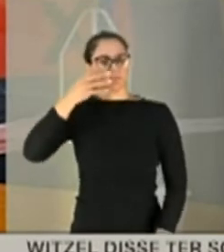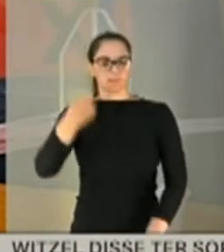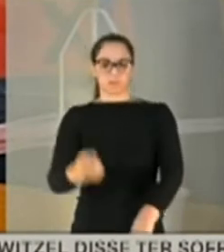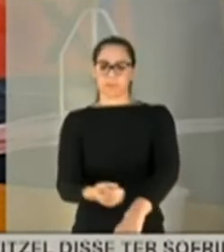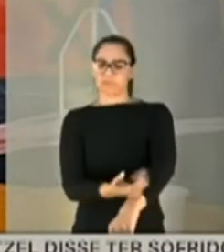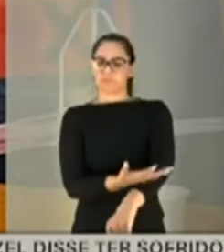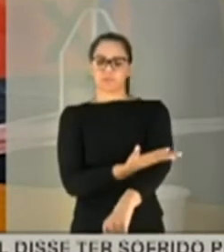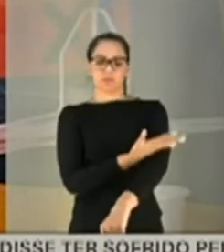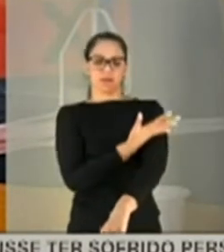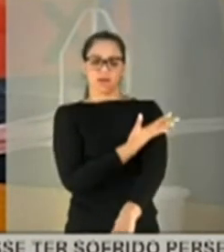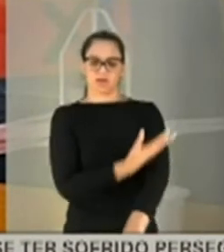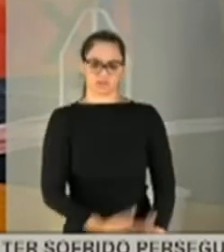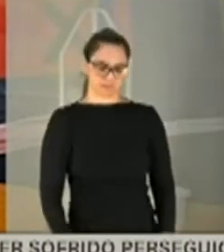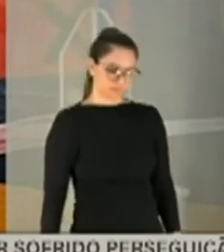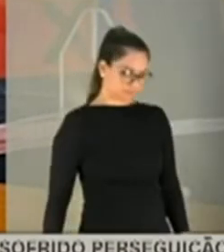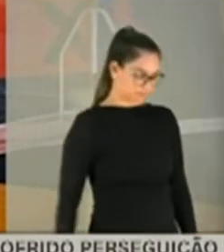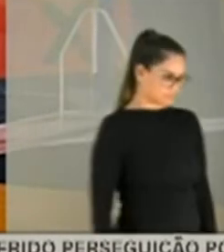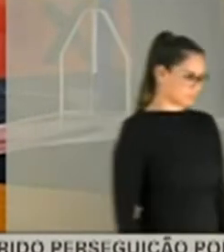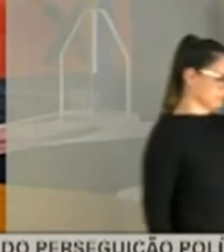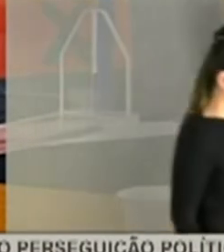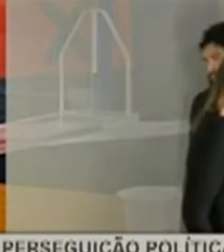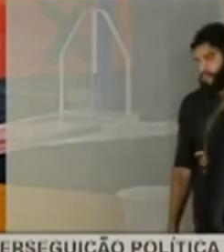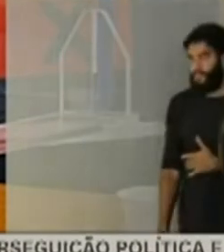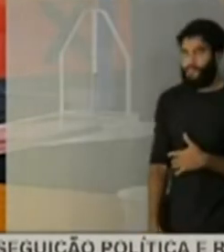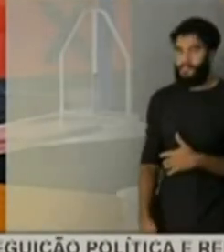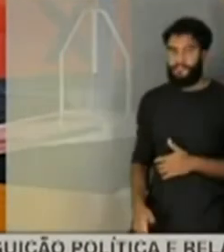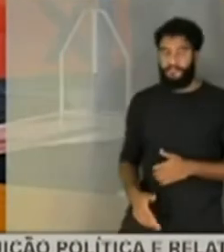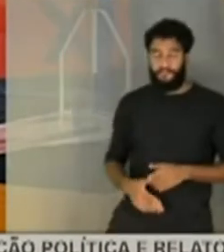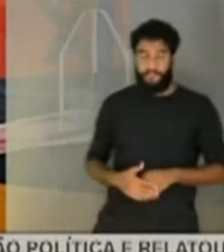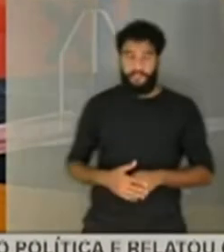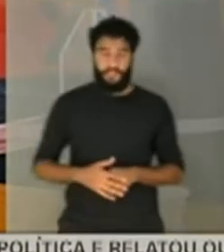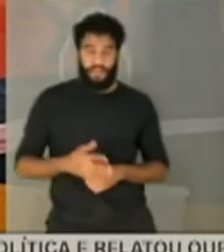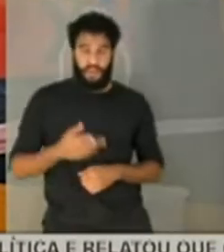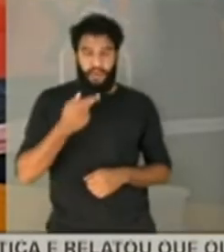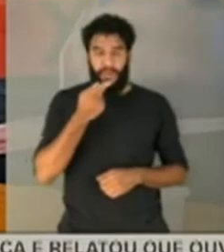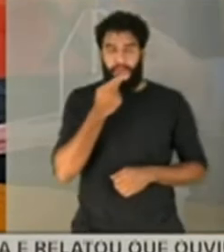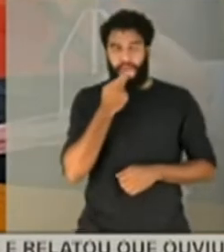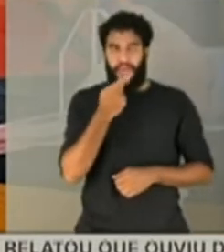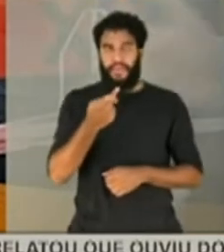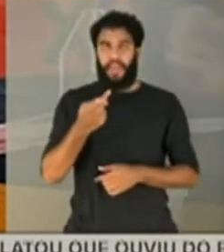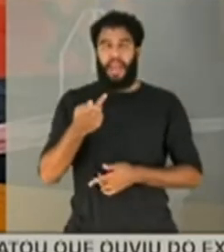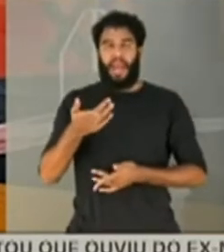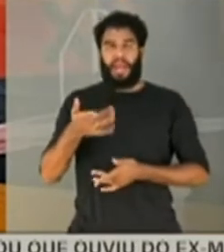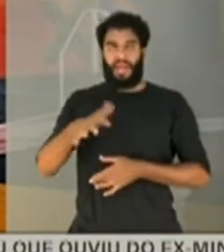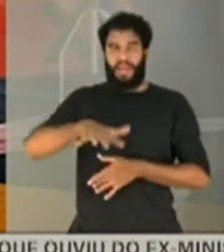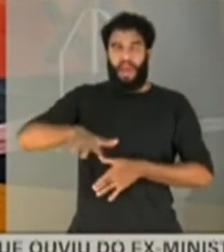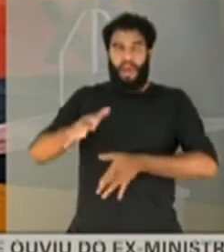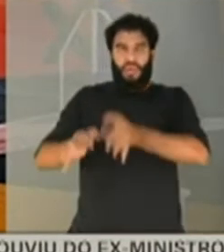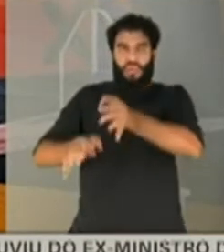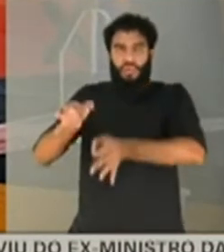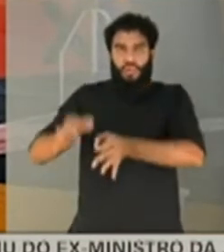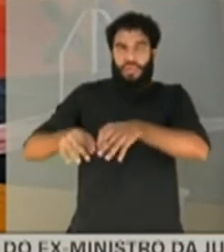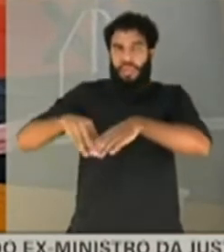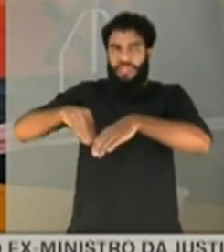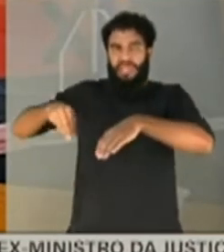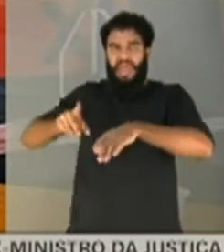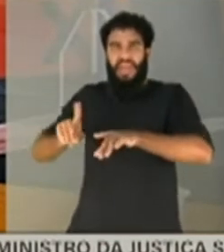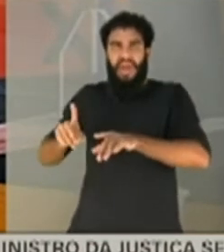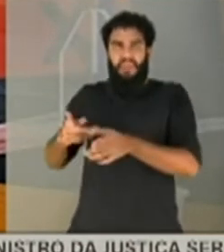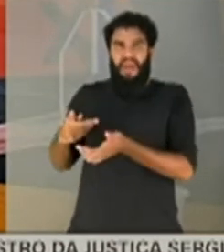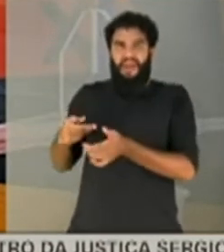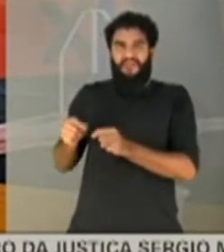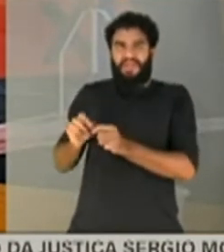dizendo que não sairia da magistratura para fazer coisas erradas e o soro